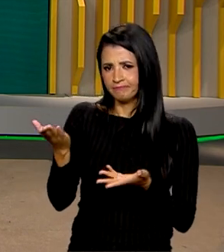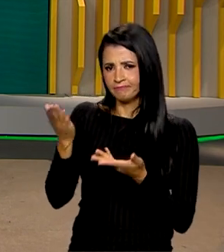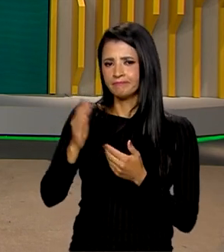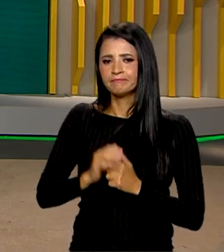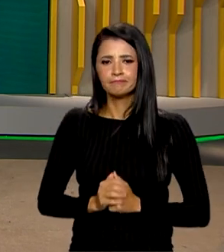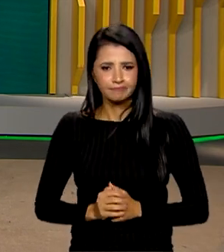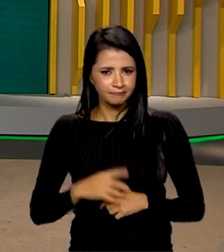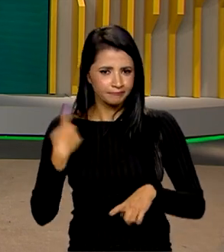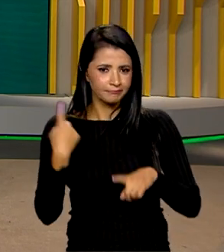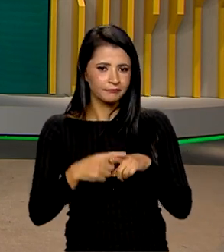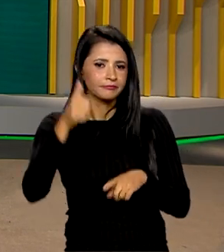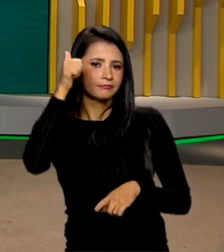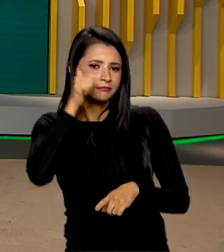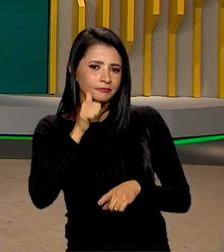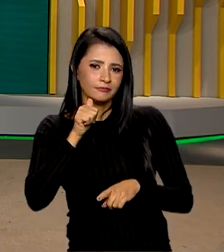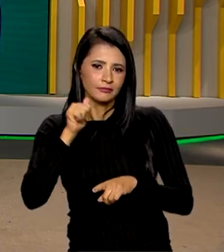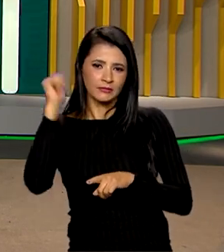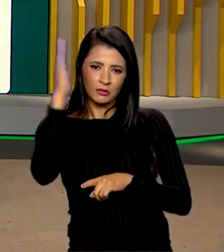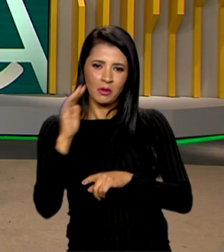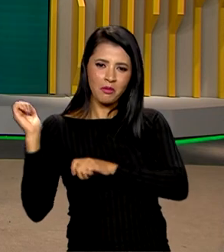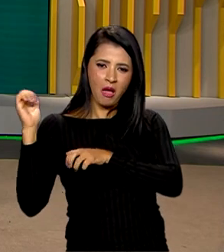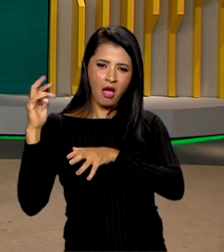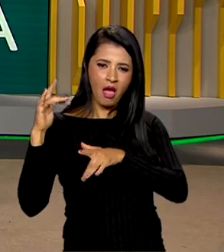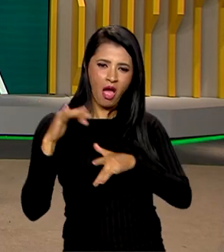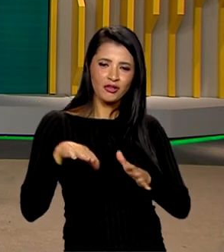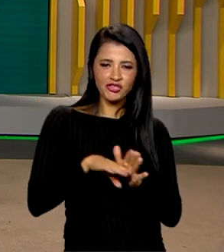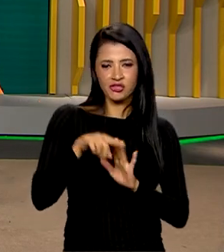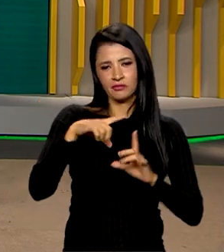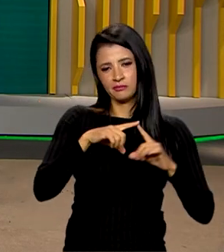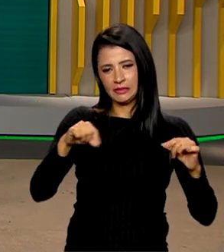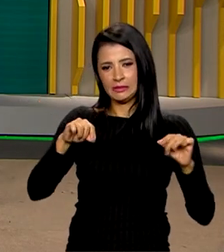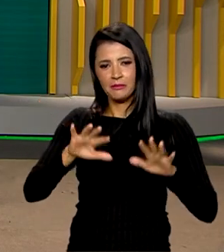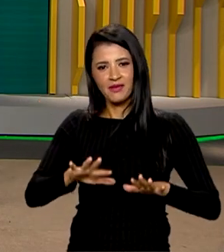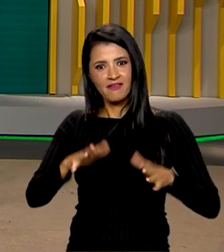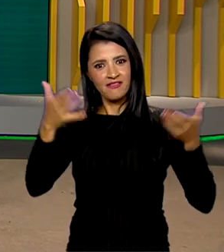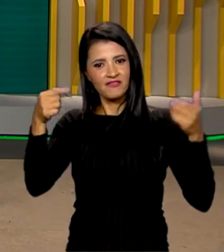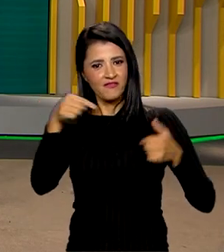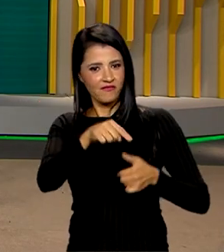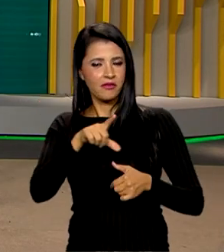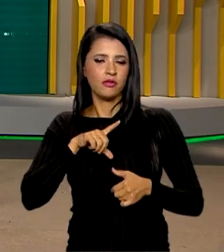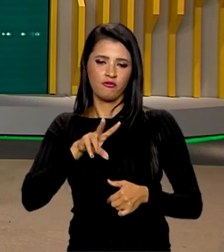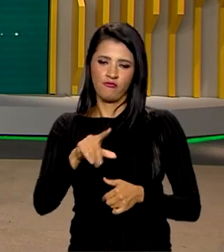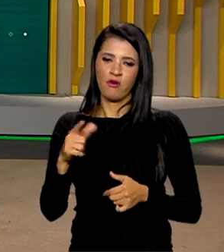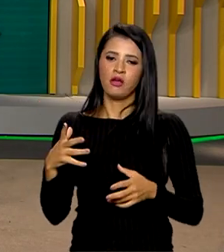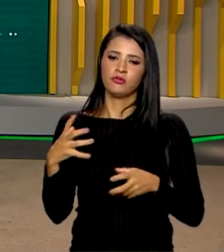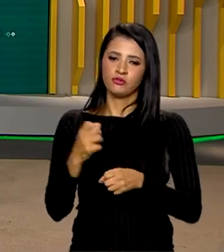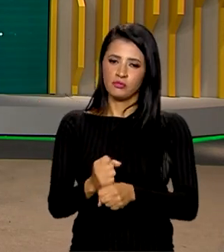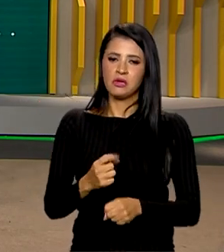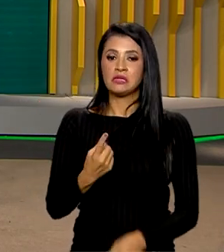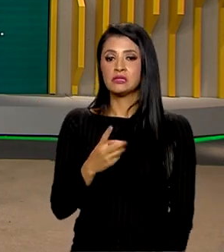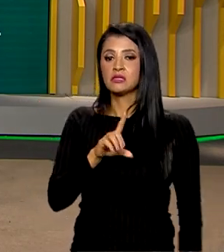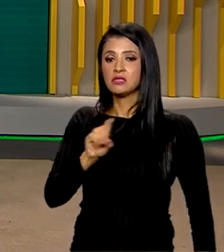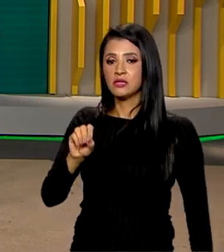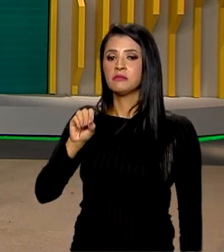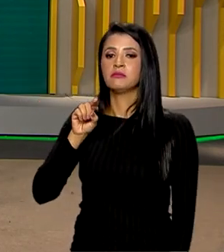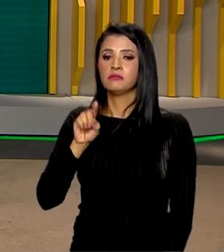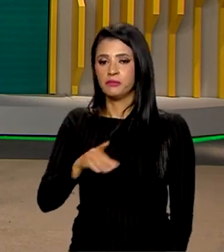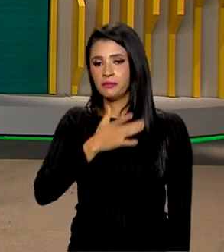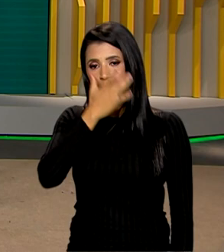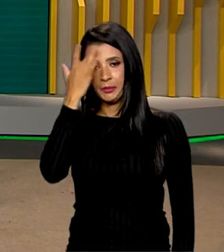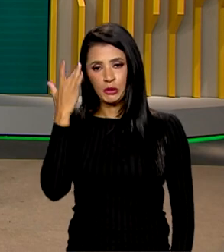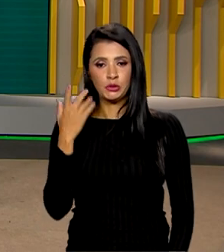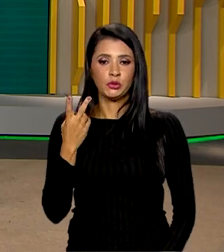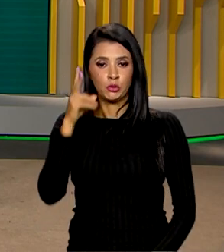assunto, porque mulheres de todo o país já estão chegando a Brasília para este evento, que deve reunir cerca de 100 mil pessoas nos